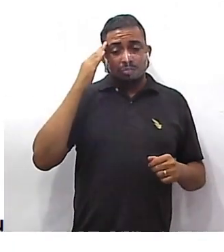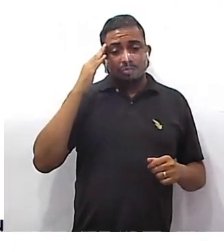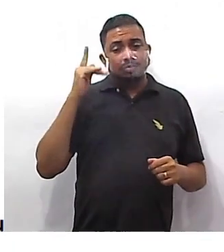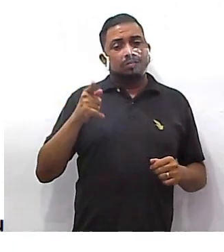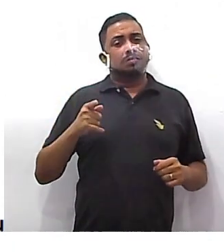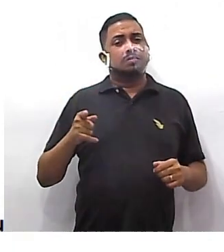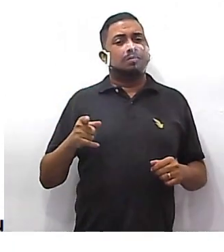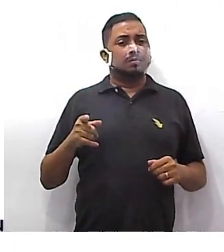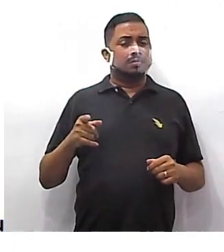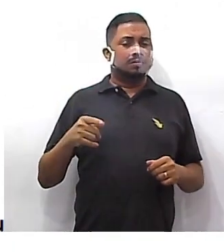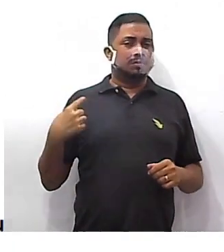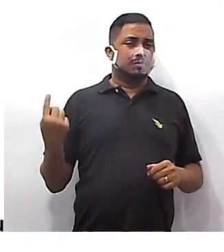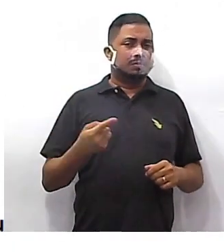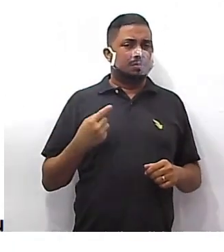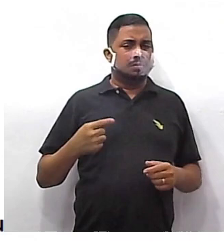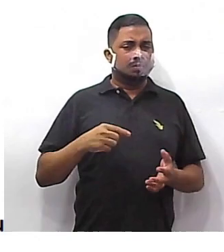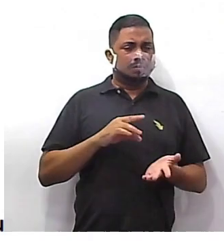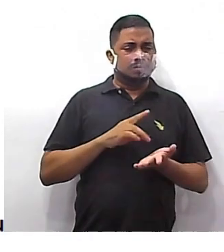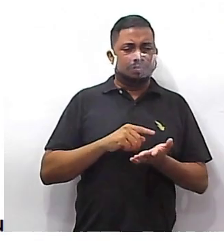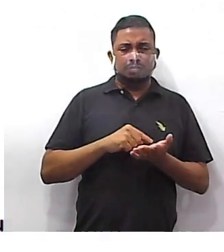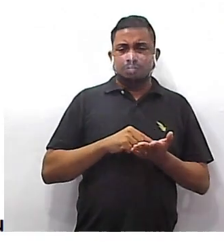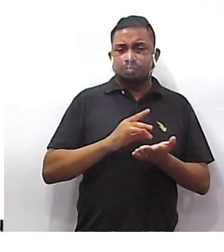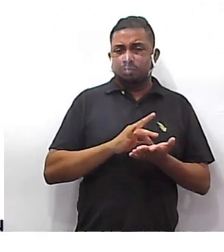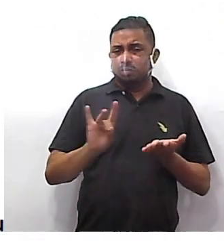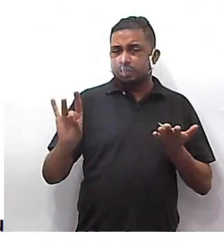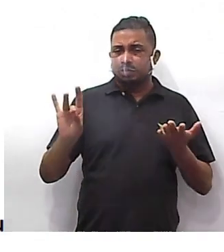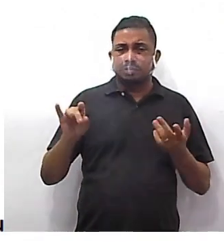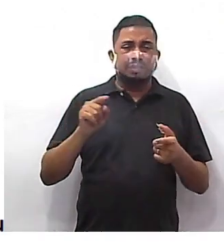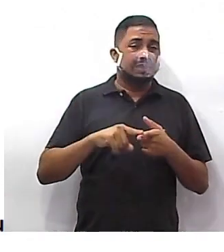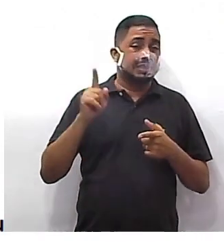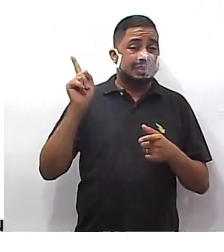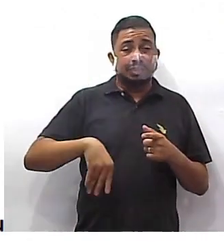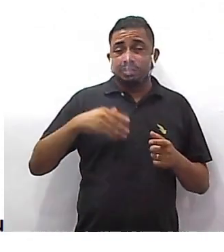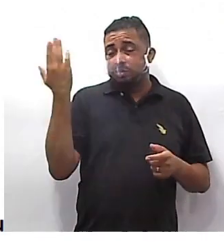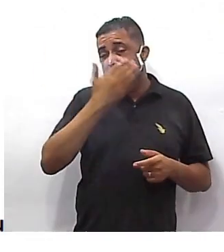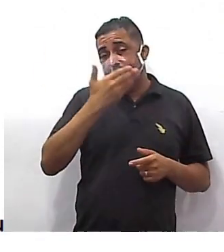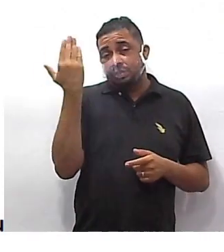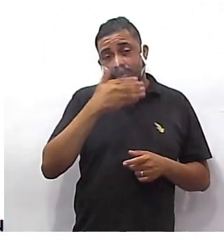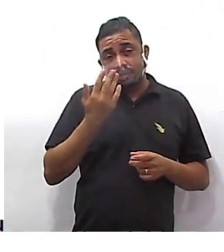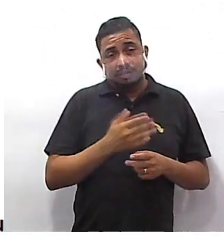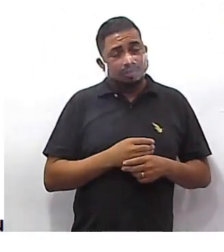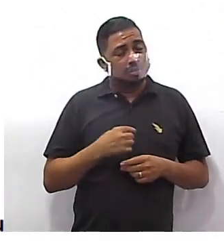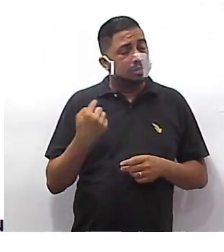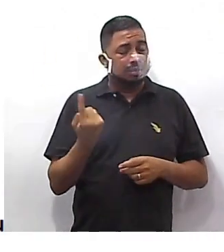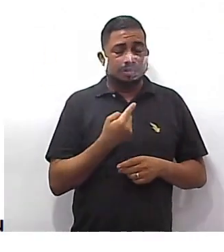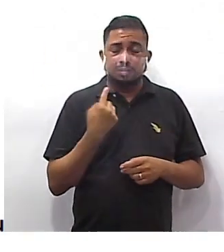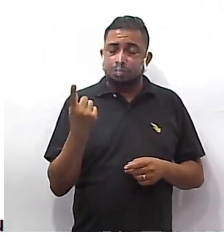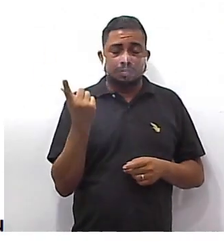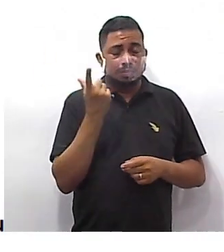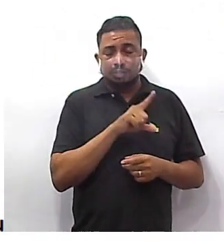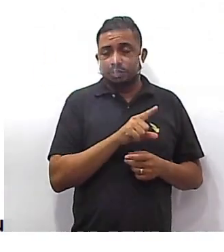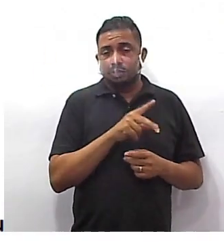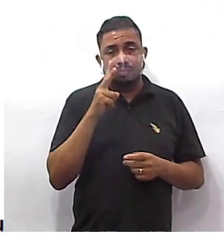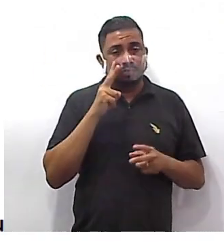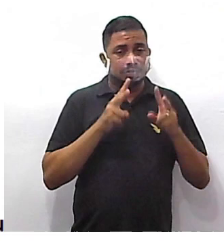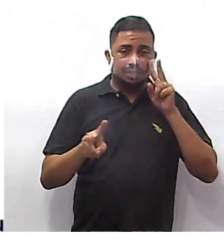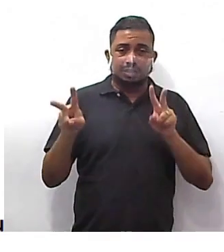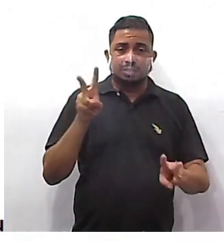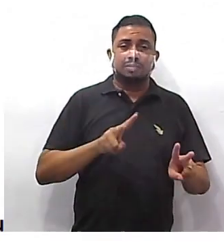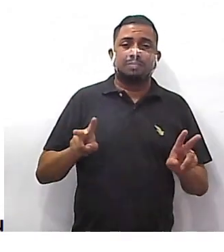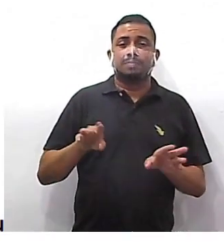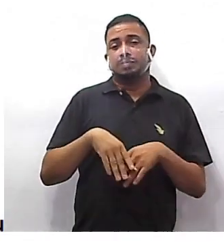nosso inimigo, esse vírus, ele é invisível. A gente não consegue vê-lo. Então,